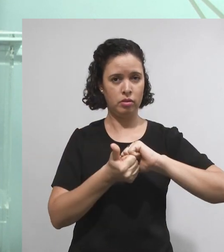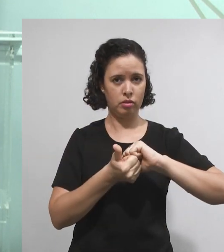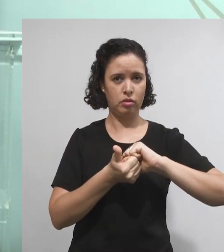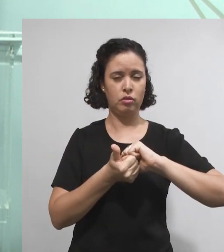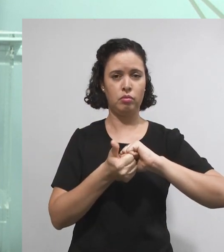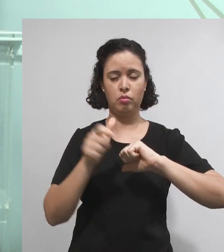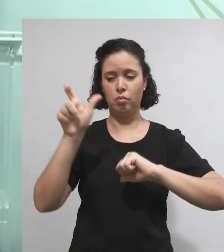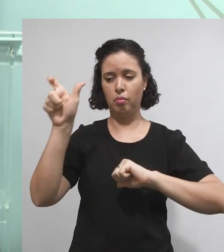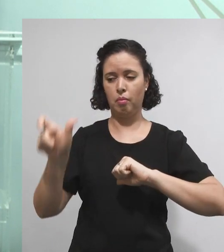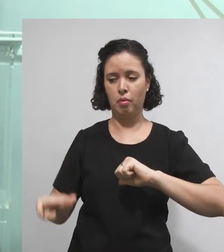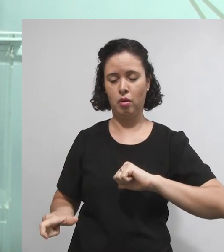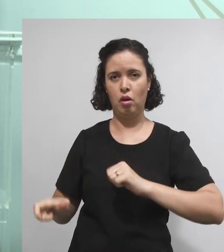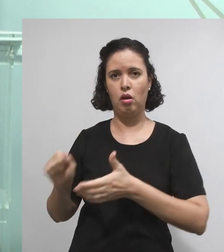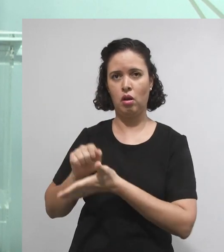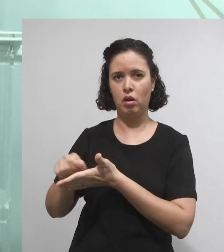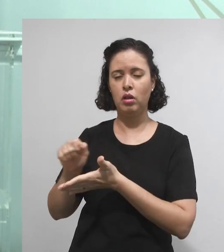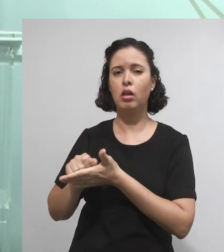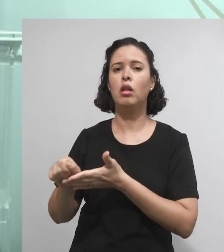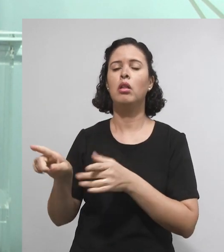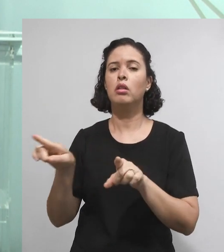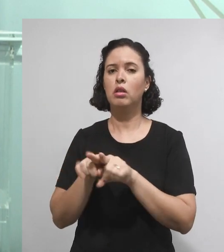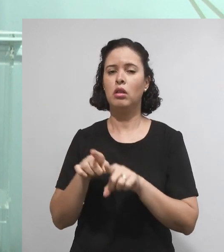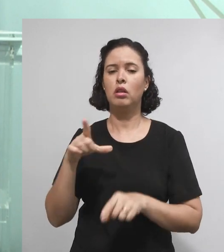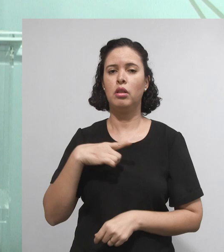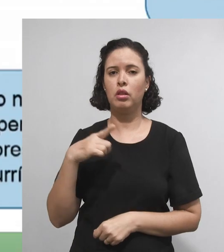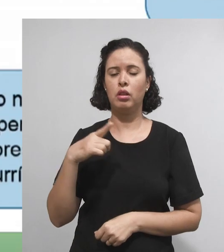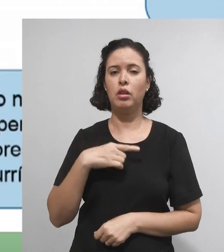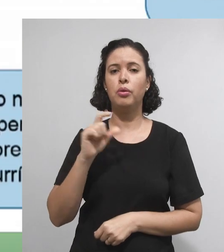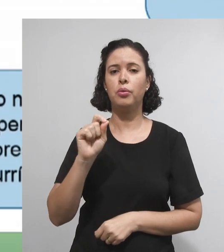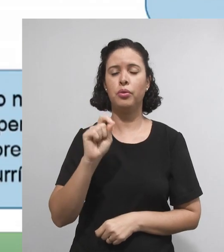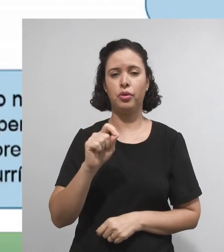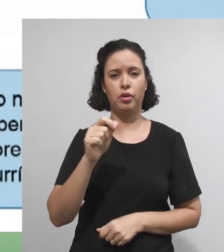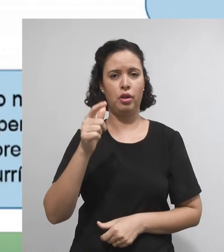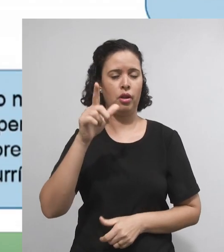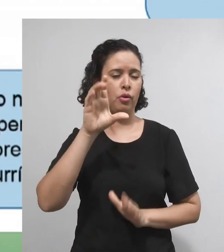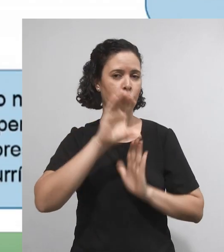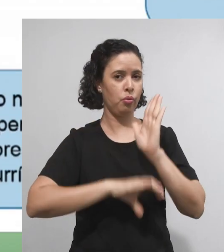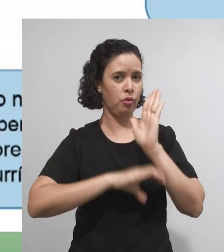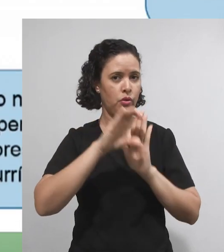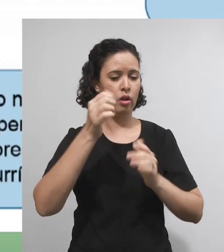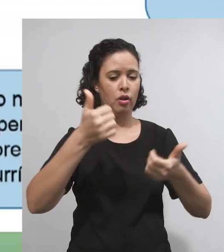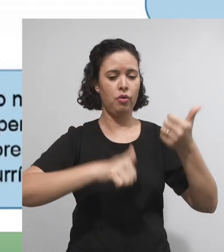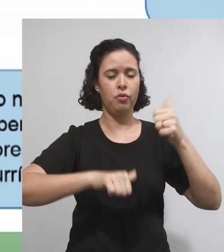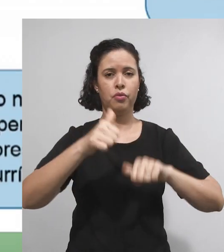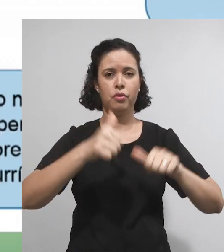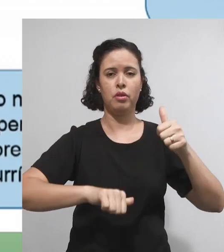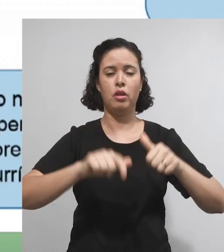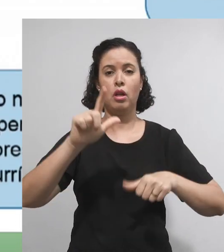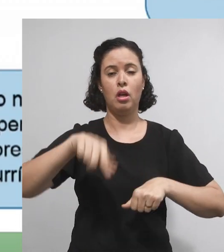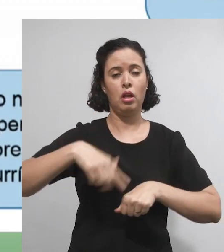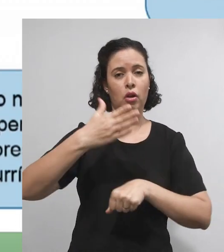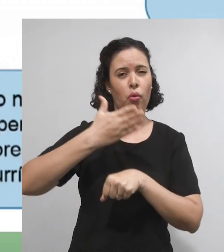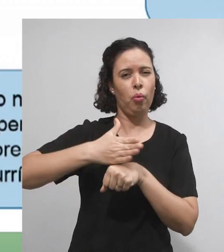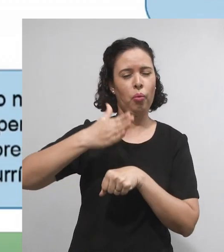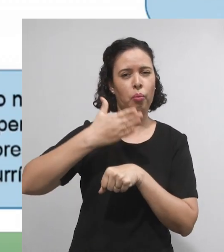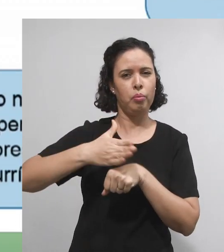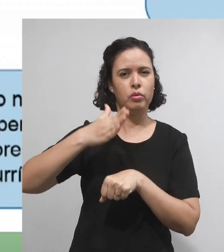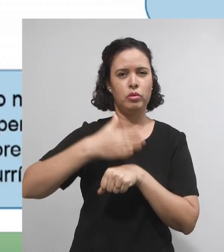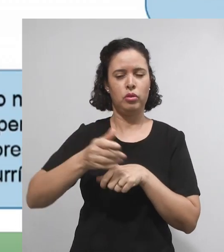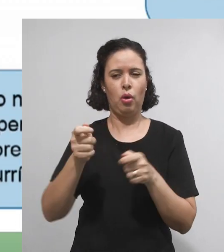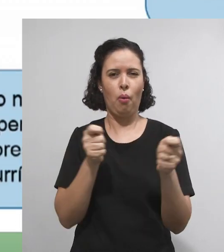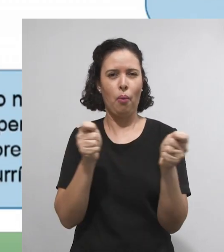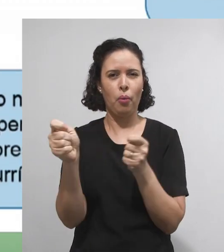currículo, feita pelo Pablo, a gente também tem a concepção de currículo avaliado, que são práticas de controle externas